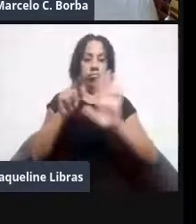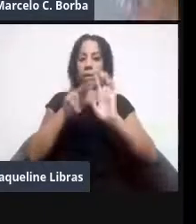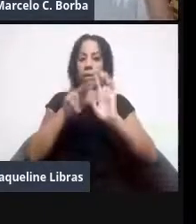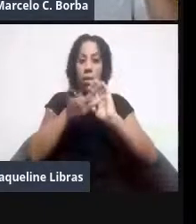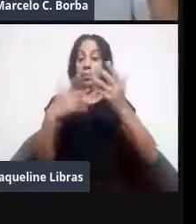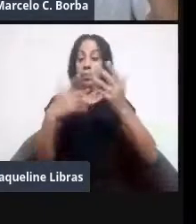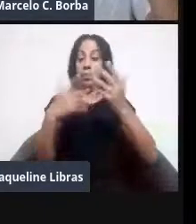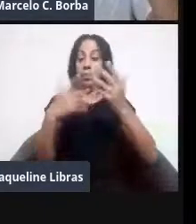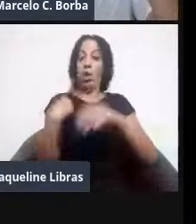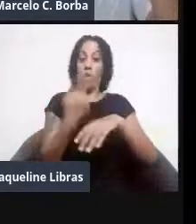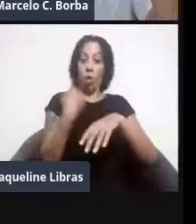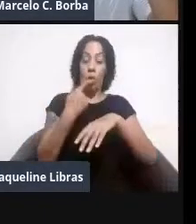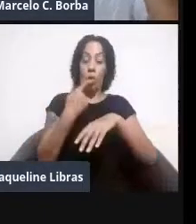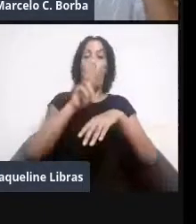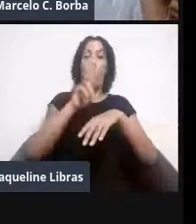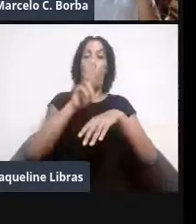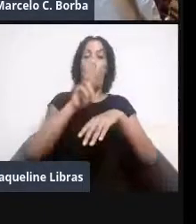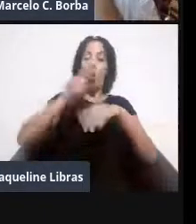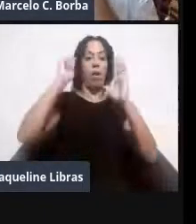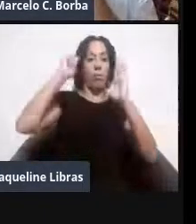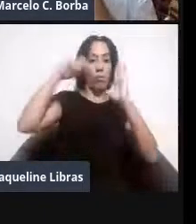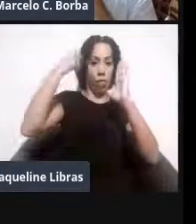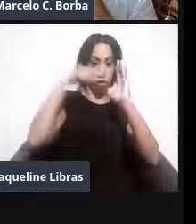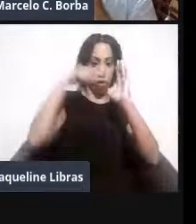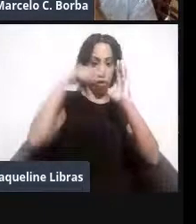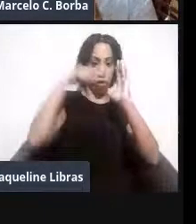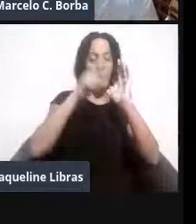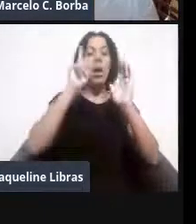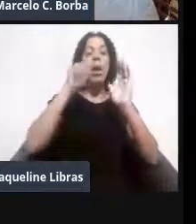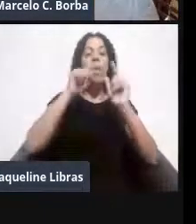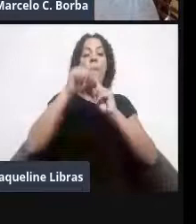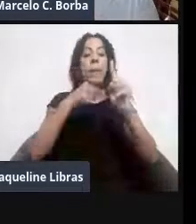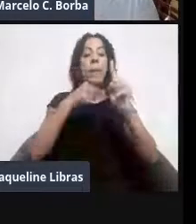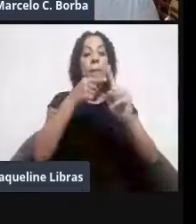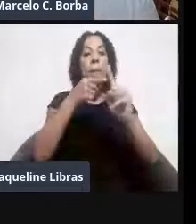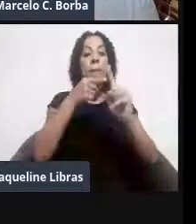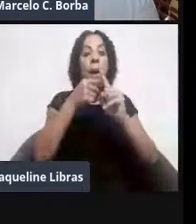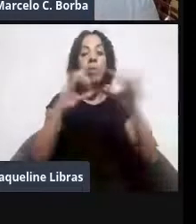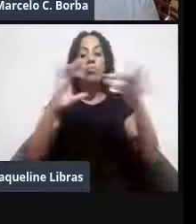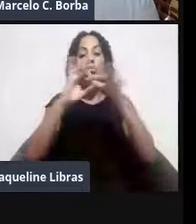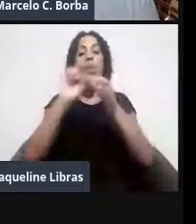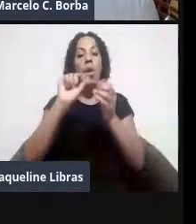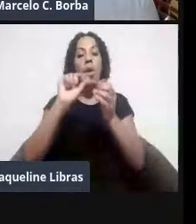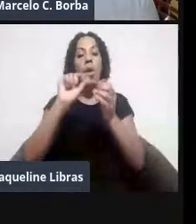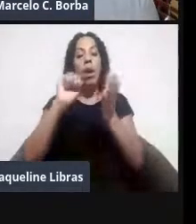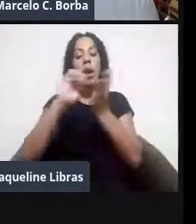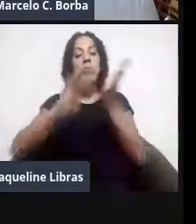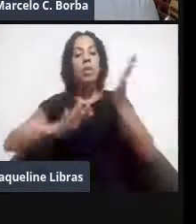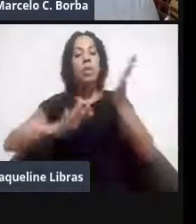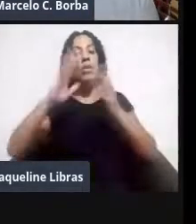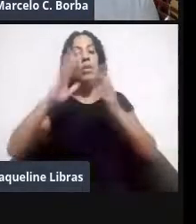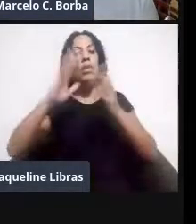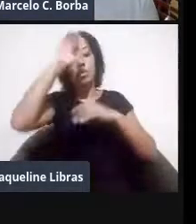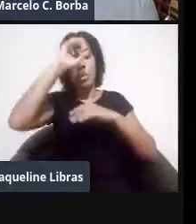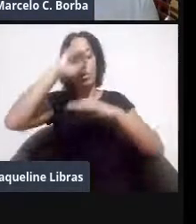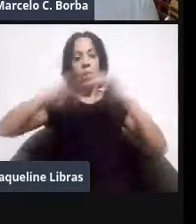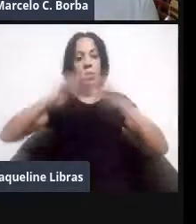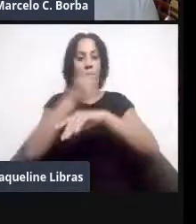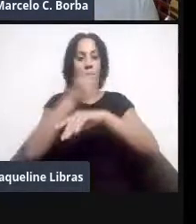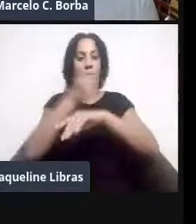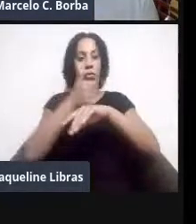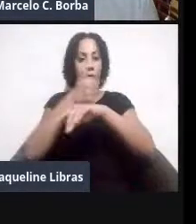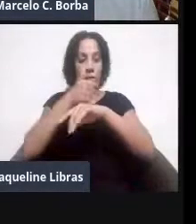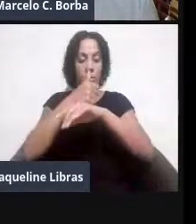temos utilizado os vídeos como elementos das tarefas de aprendizagem profissional.